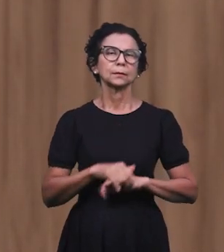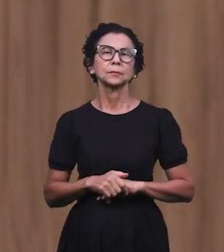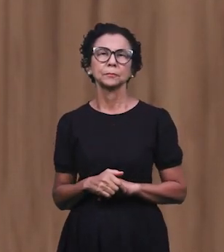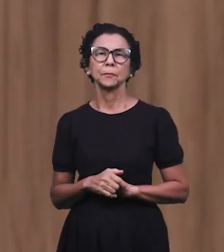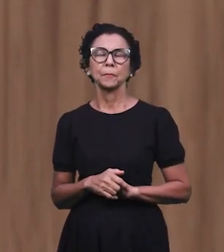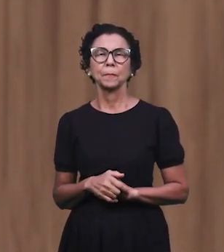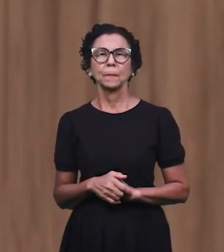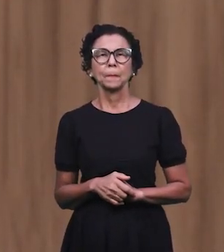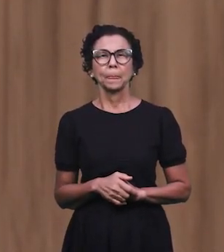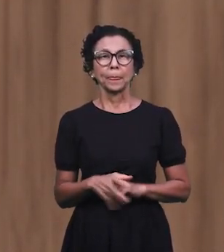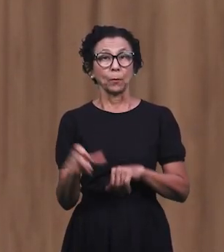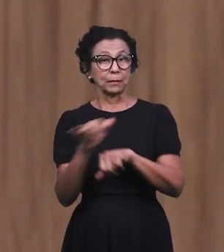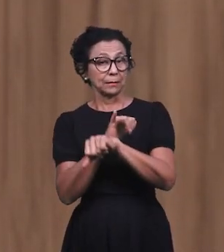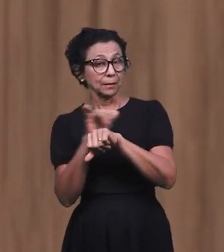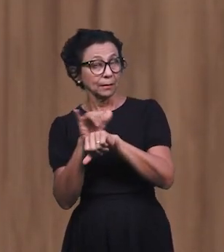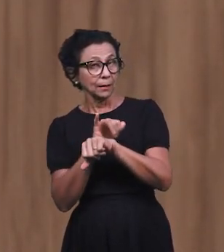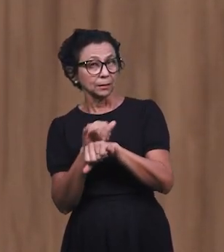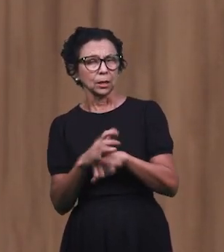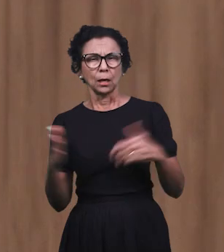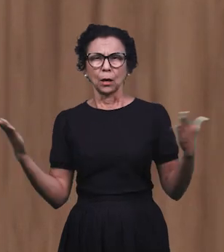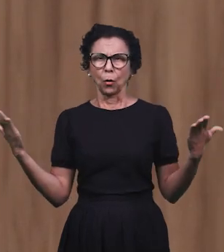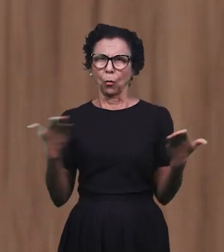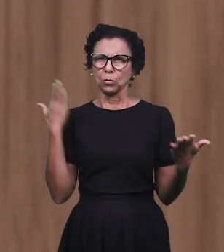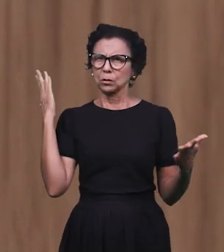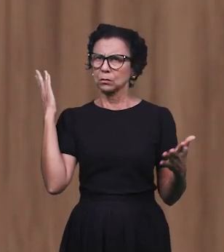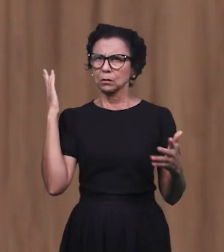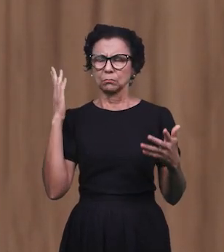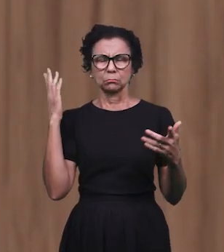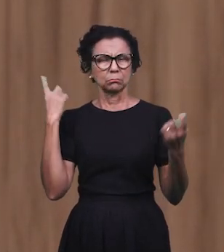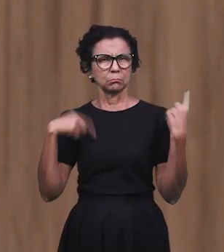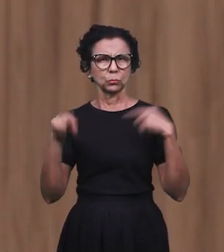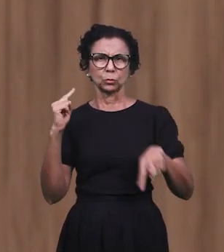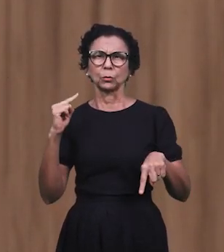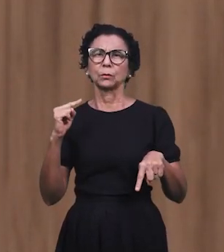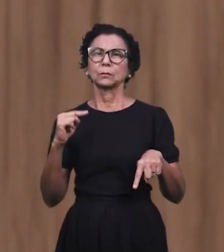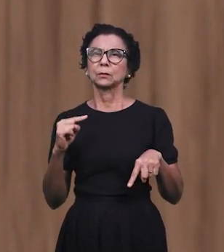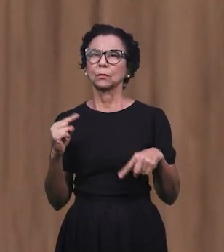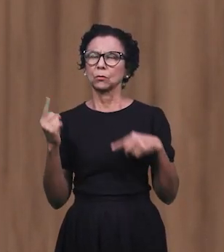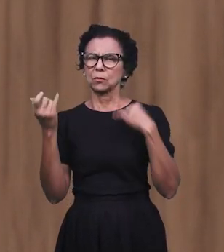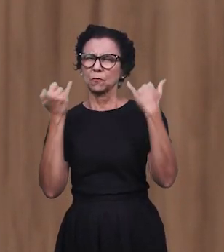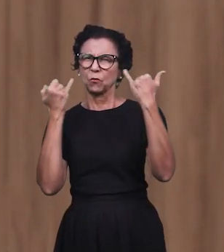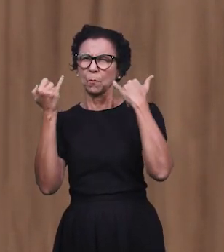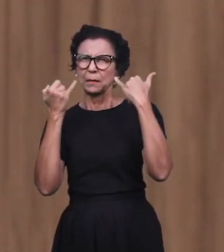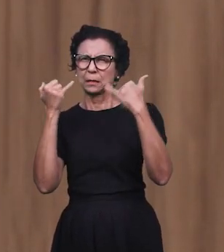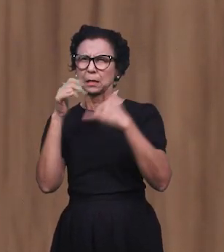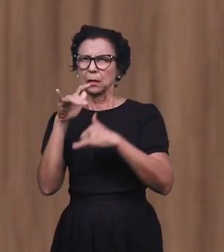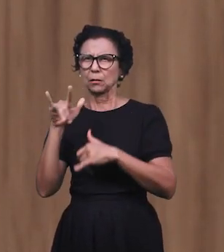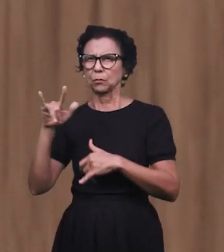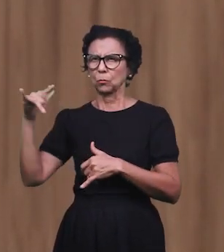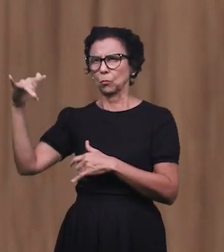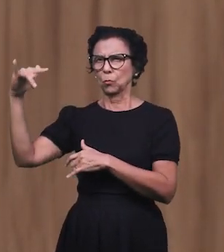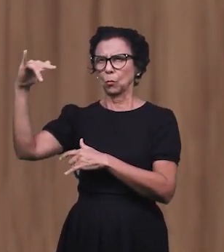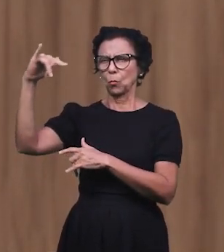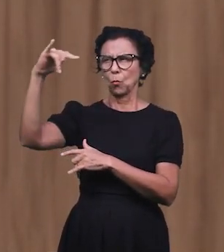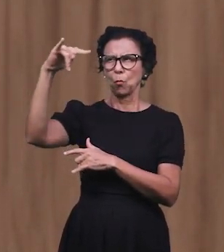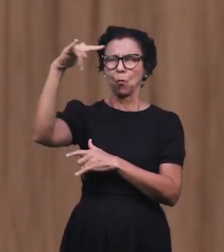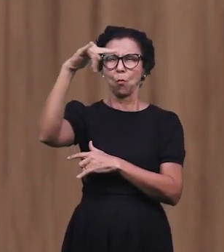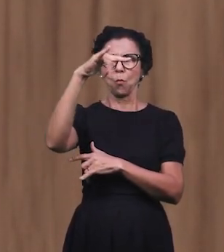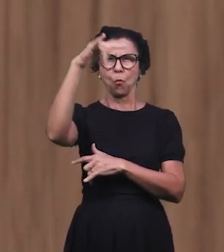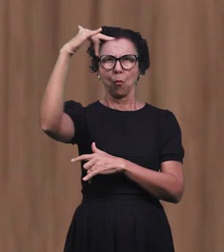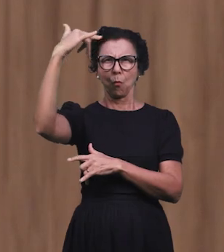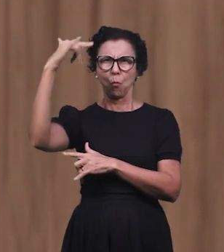aí nas diversas guerras que são travadas, como a informação através de satélites,